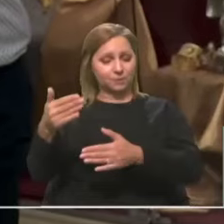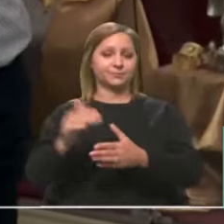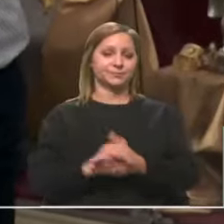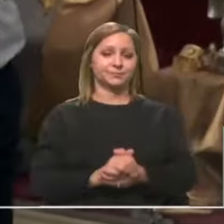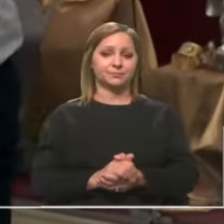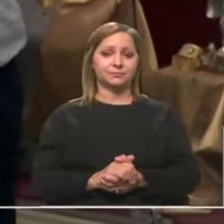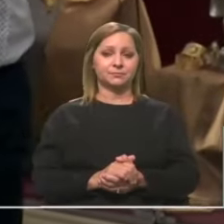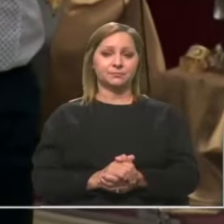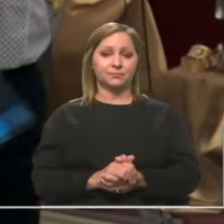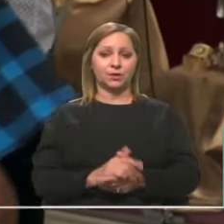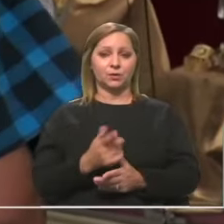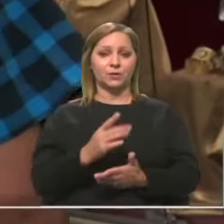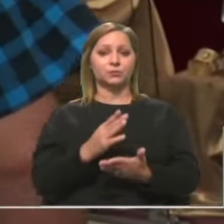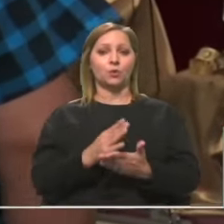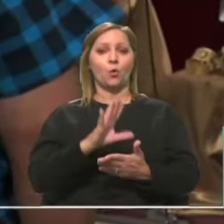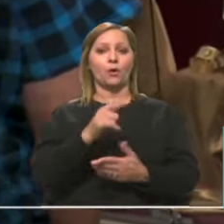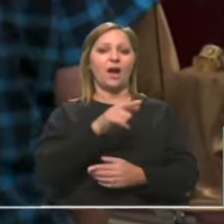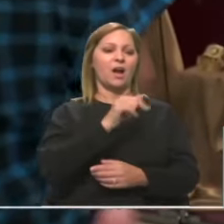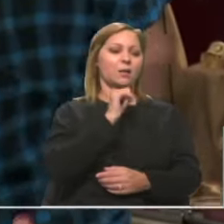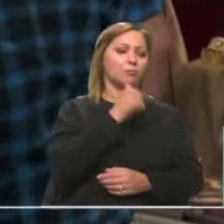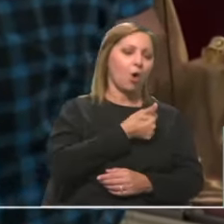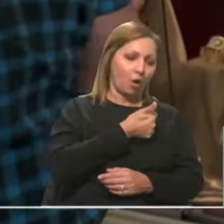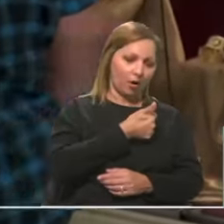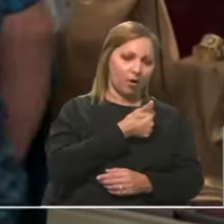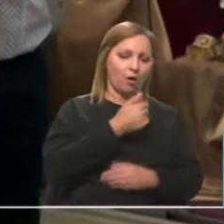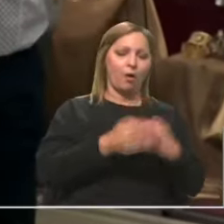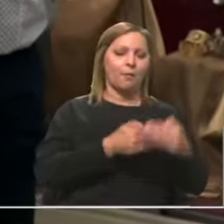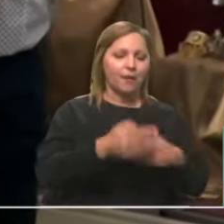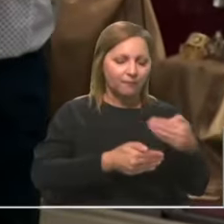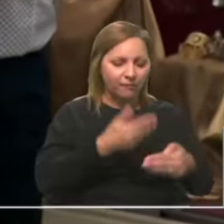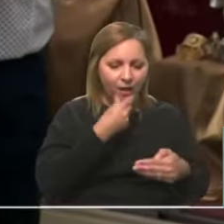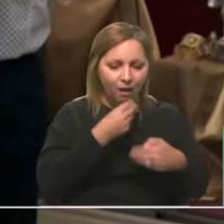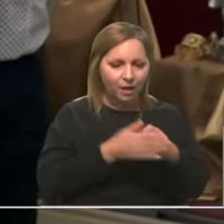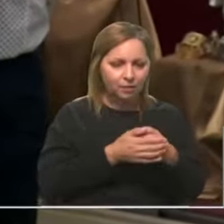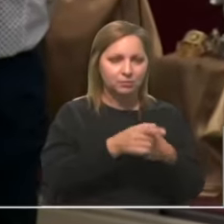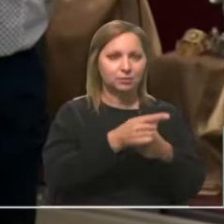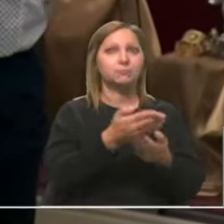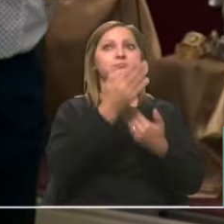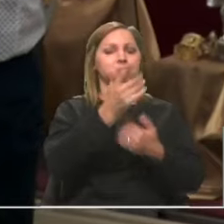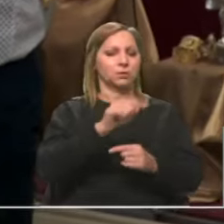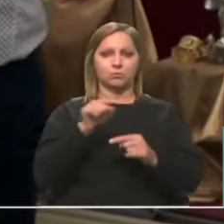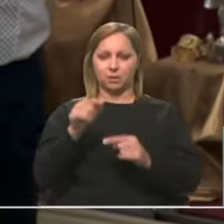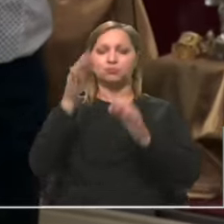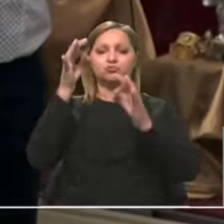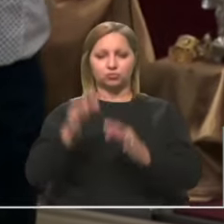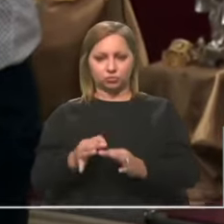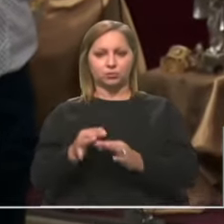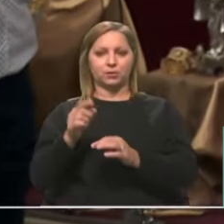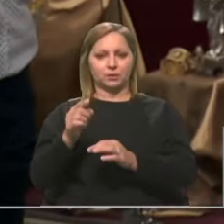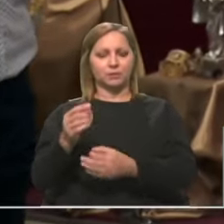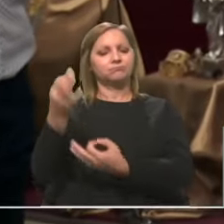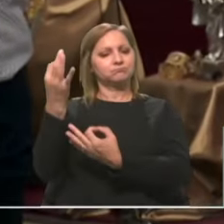E não somente aos atores, conforme vão andando na idade. O João já merecia